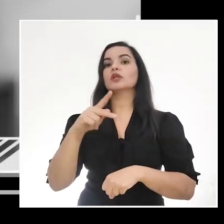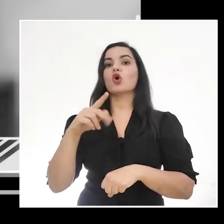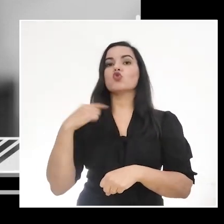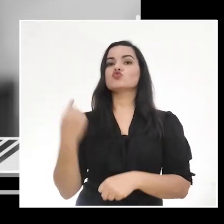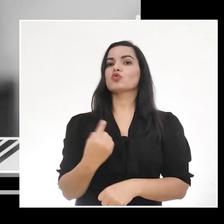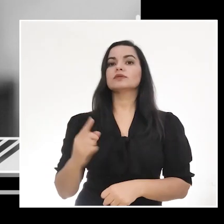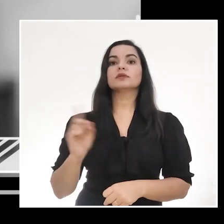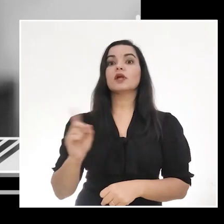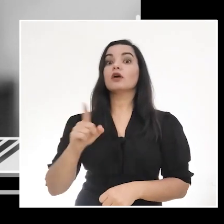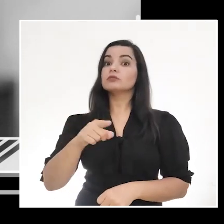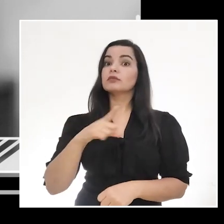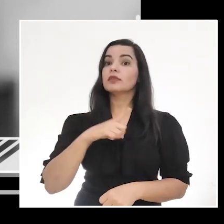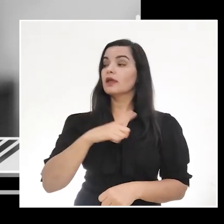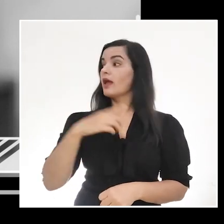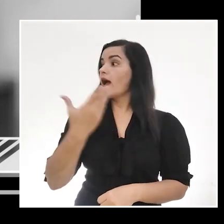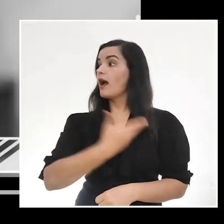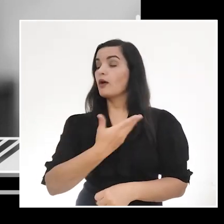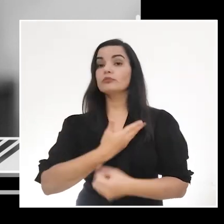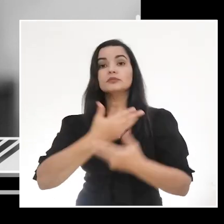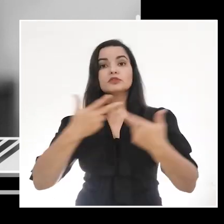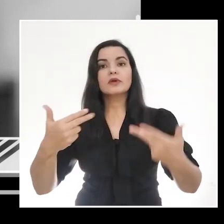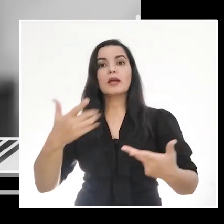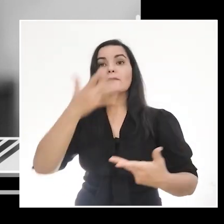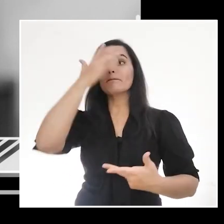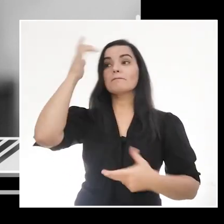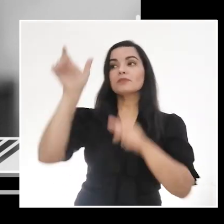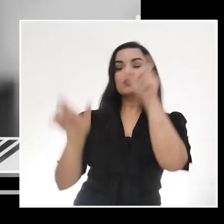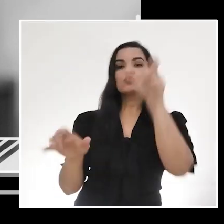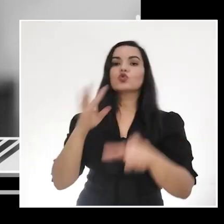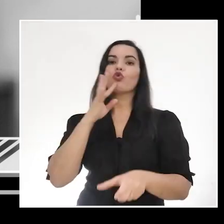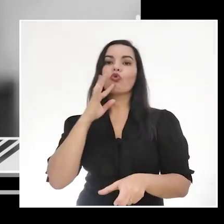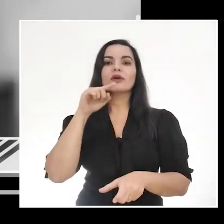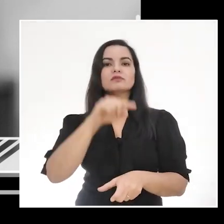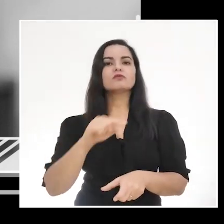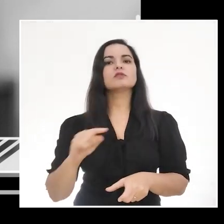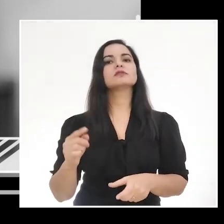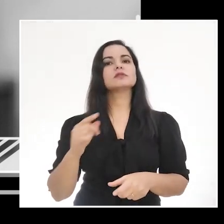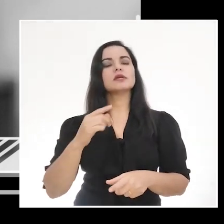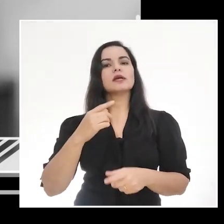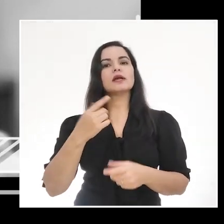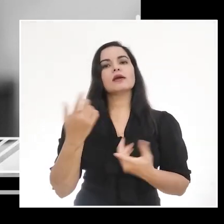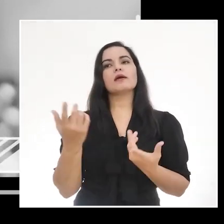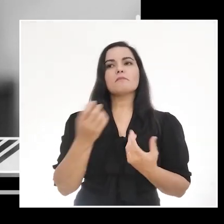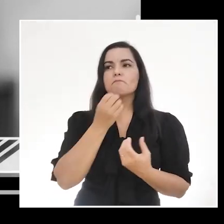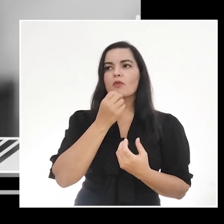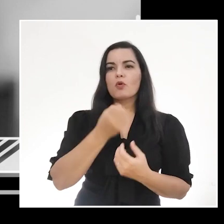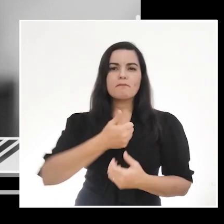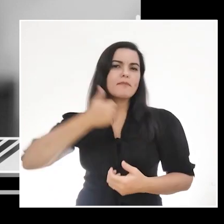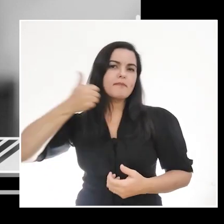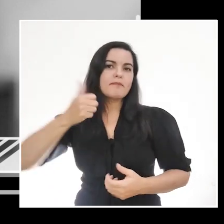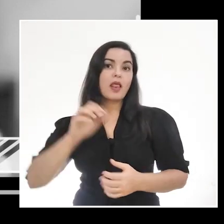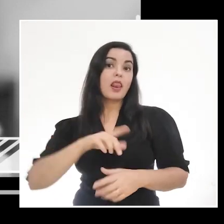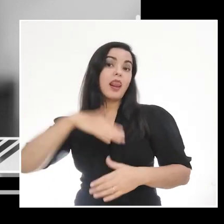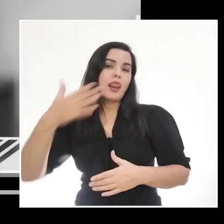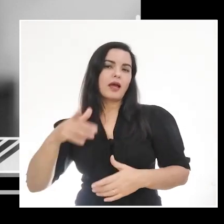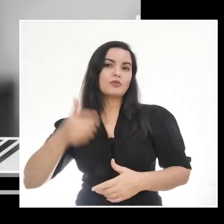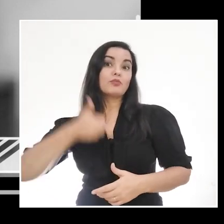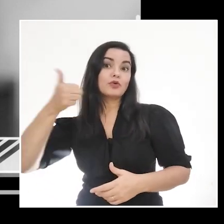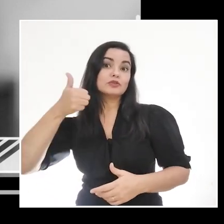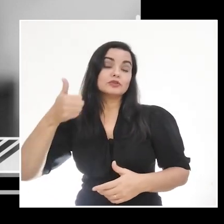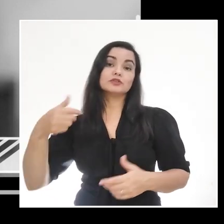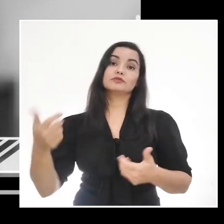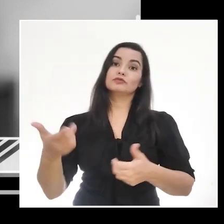benefícios é que você tem um ministério que não é solitário. Você tem amigos, você tem gente que conhece suas virtudes e os